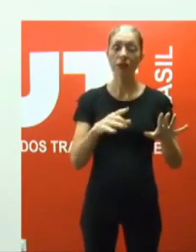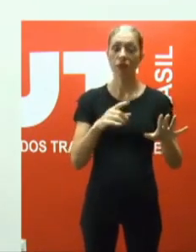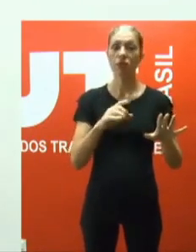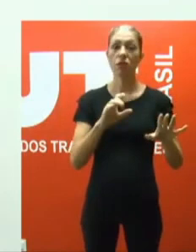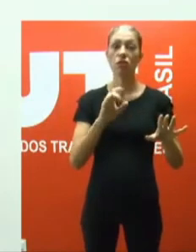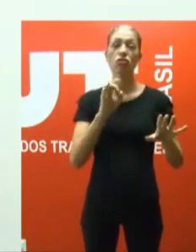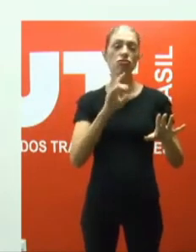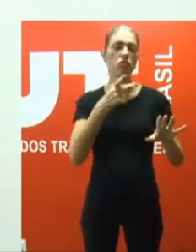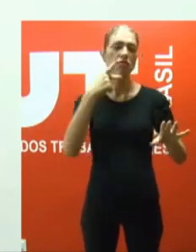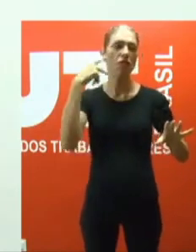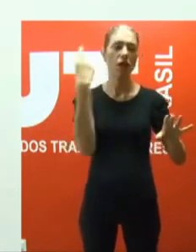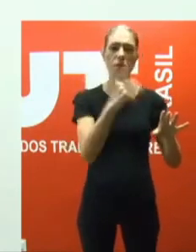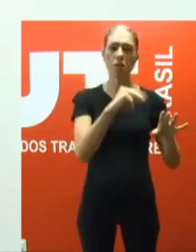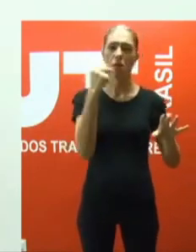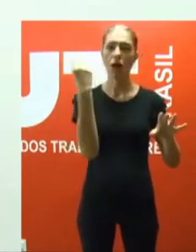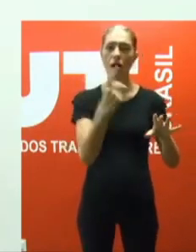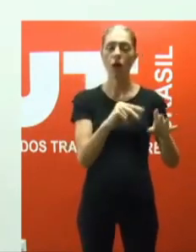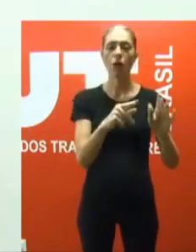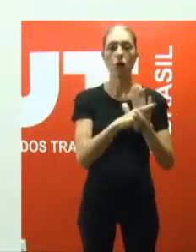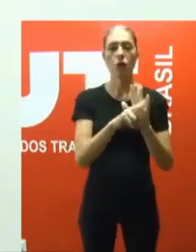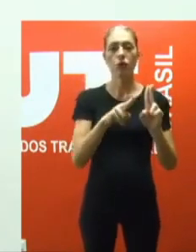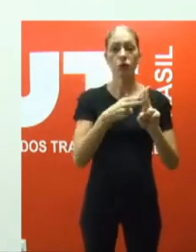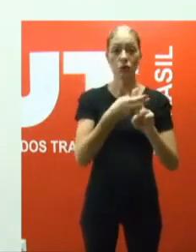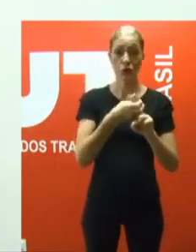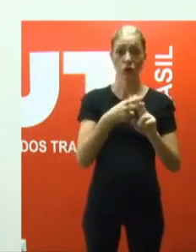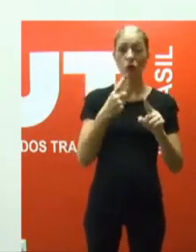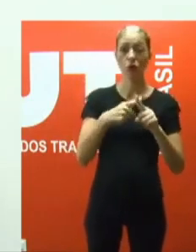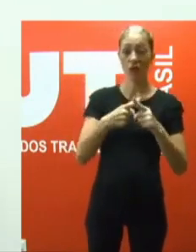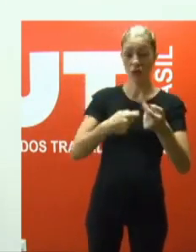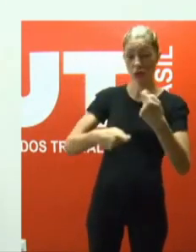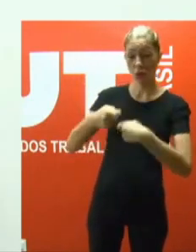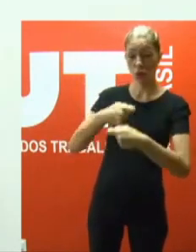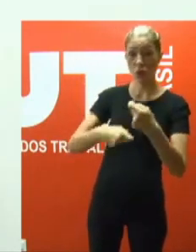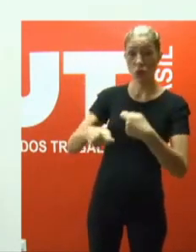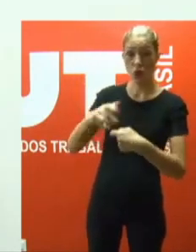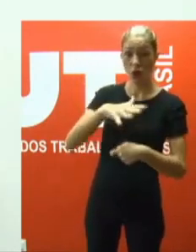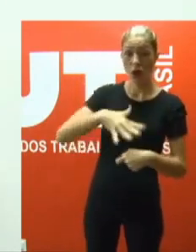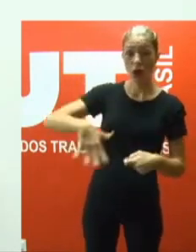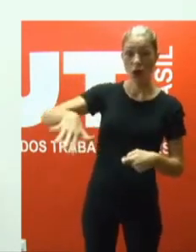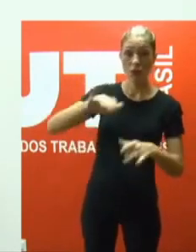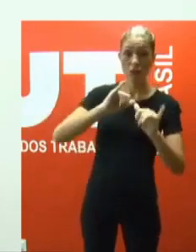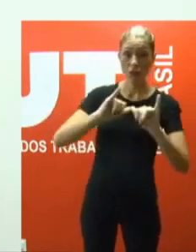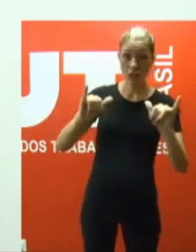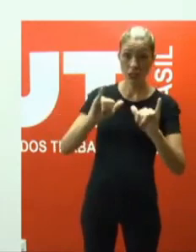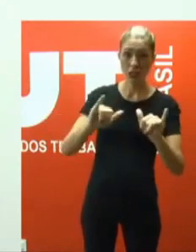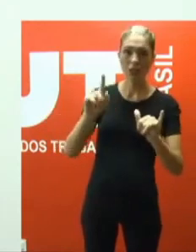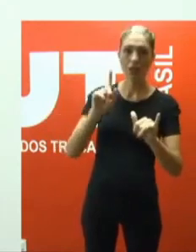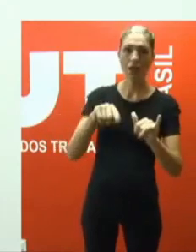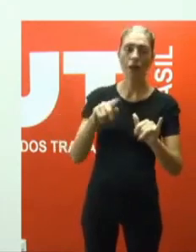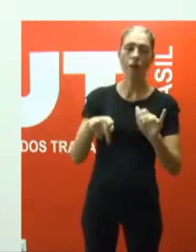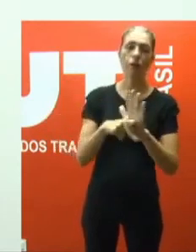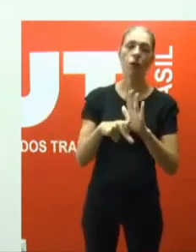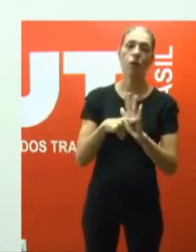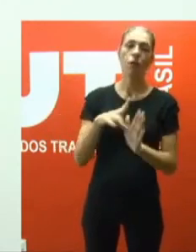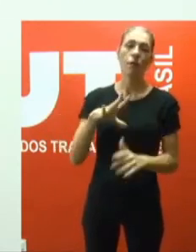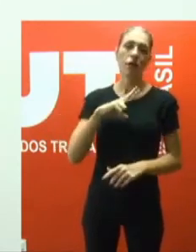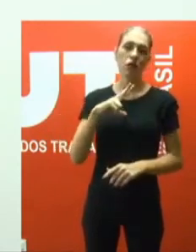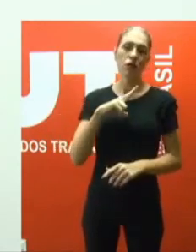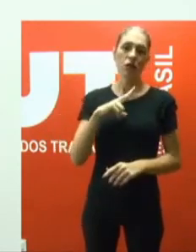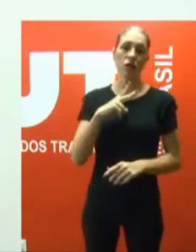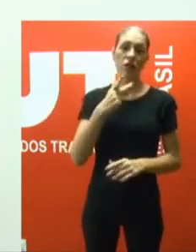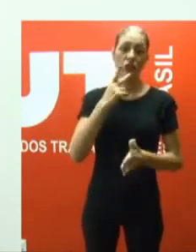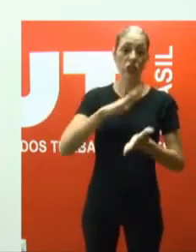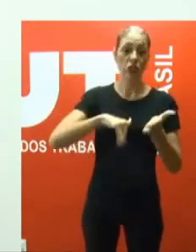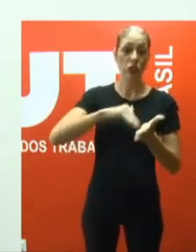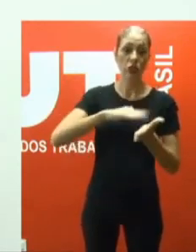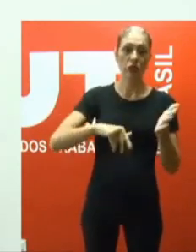quem domina a mídia é a medicina privada. conseguiram tirar do Brasil todos os médicos cubanos que nós